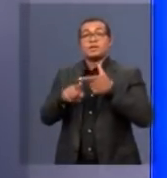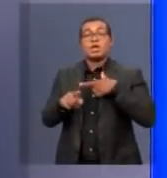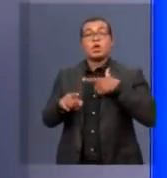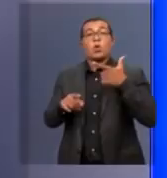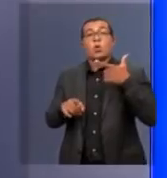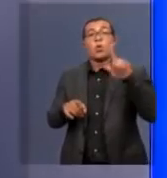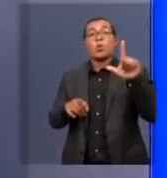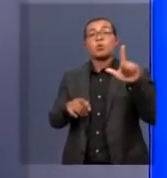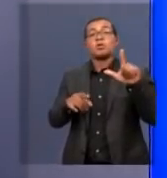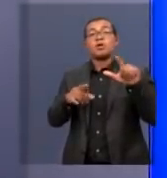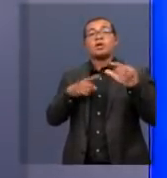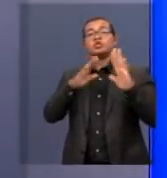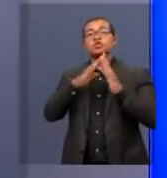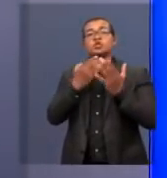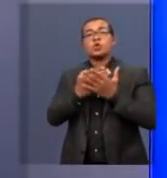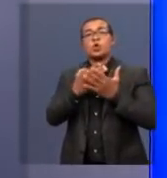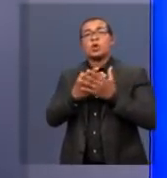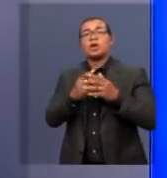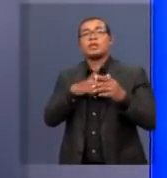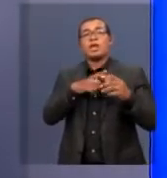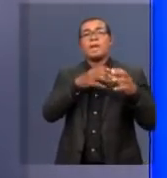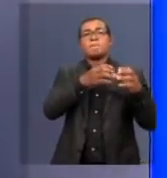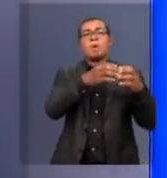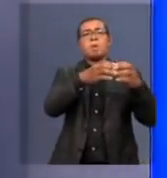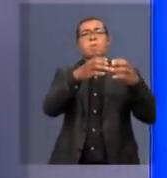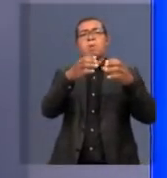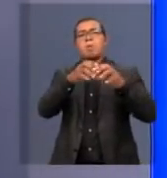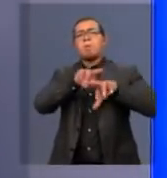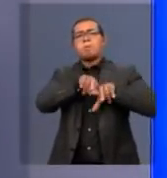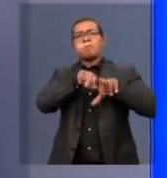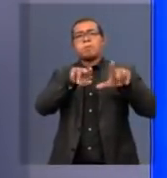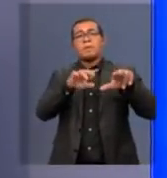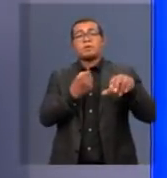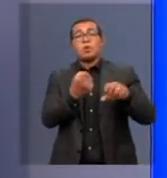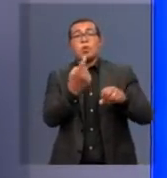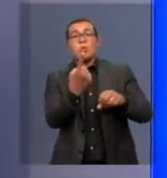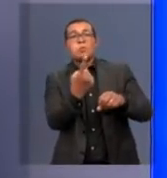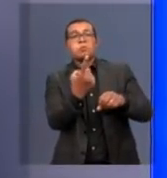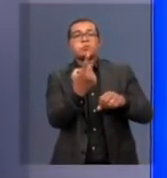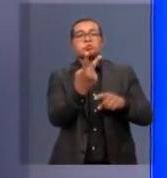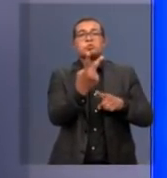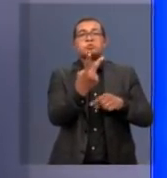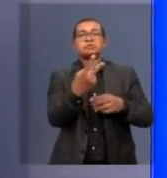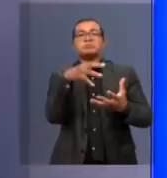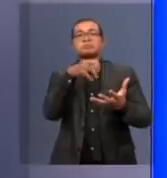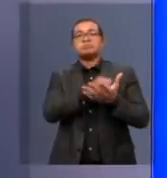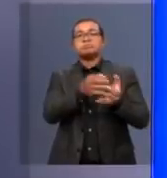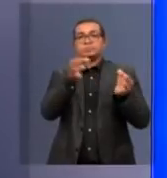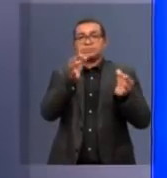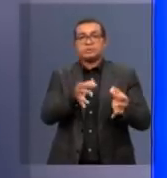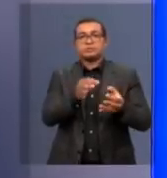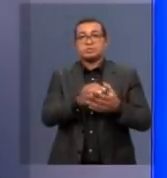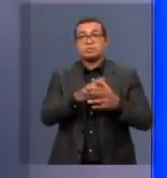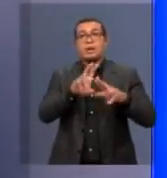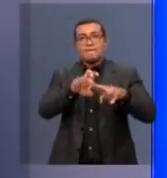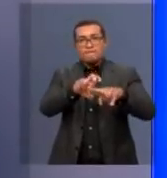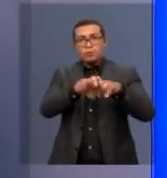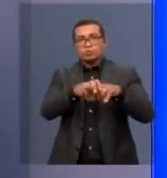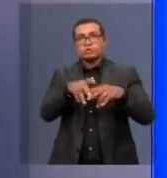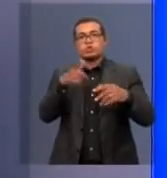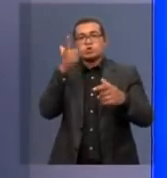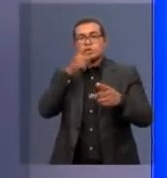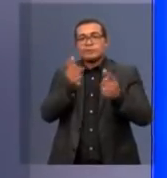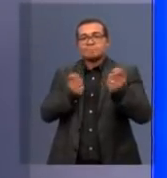dez títulos só tem uma duas preenchido então a readequação é justamente a gente entende que a gente consegue fazer um